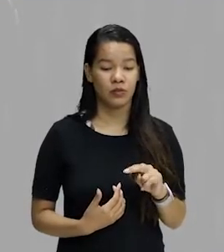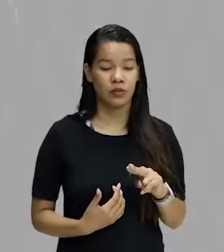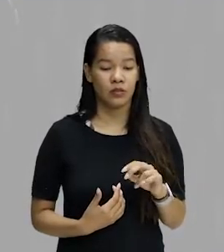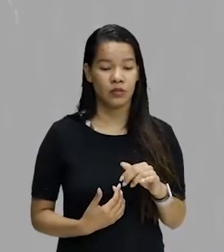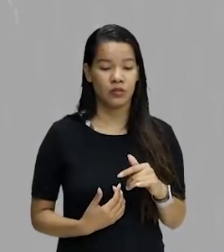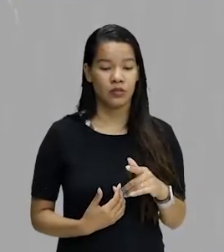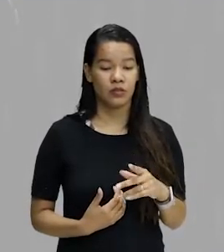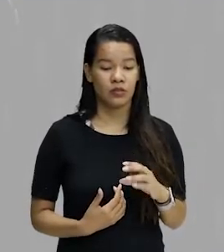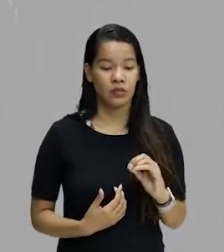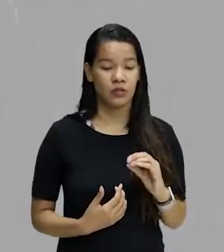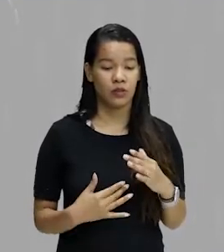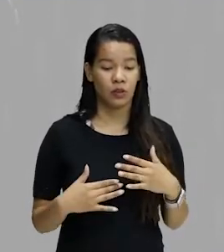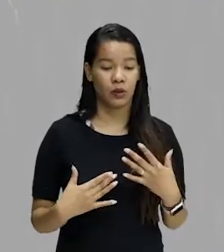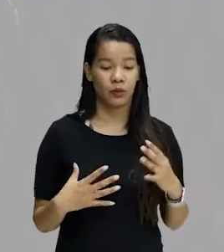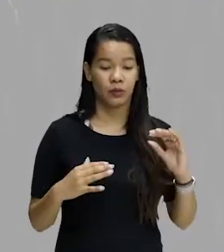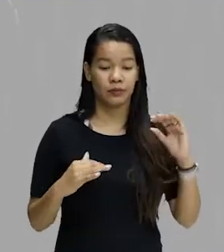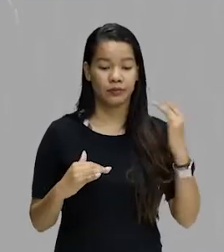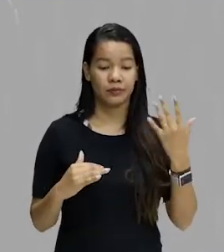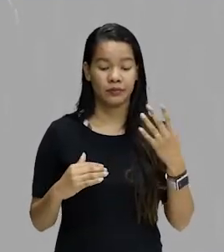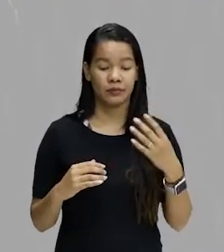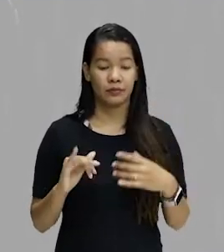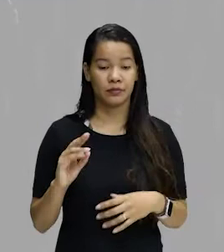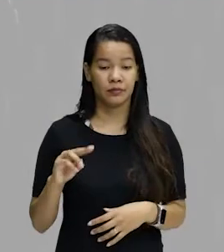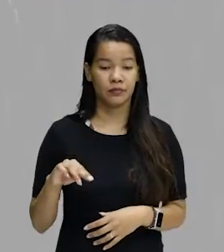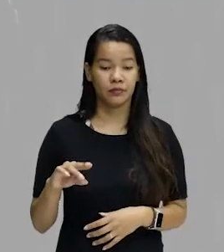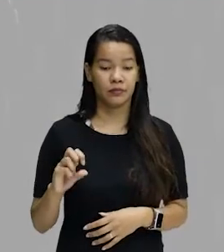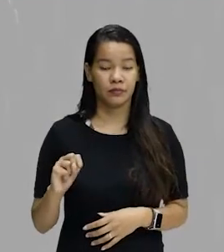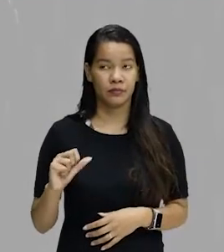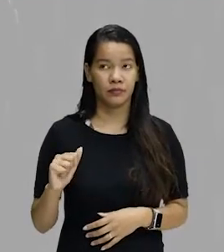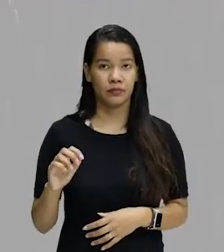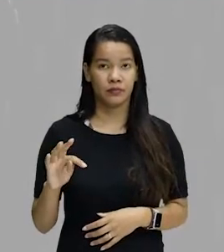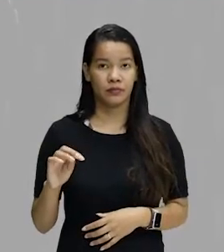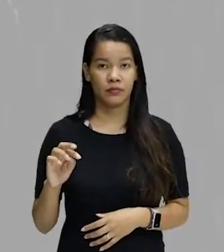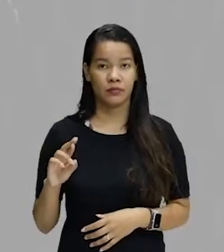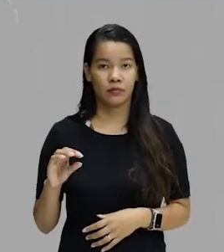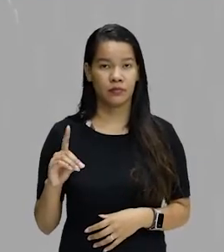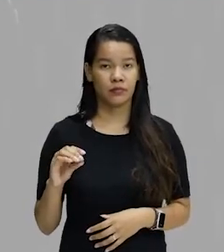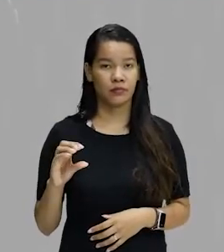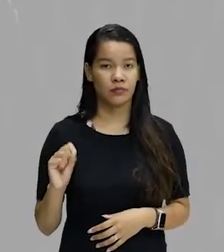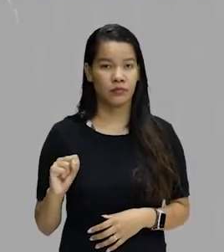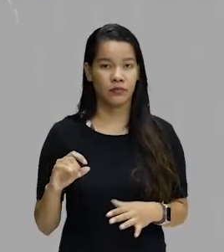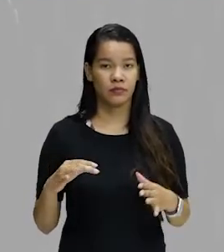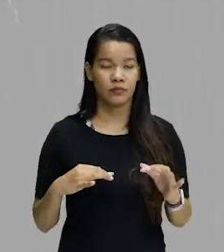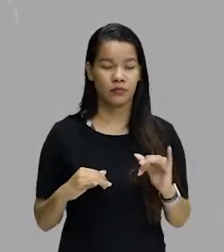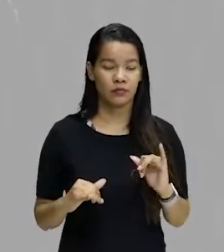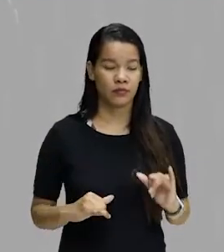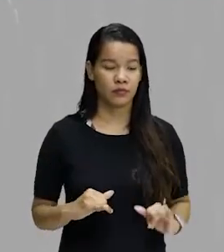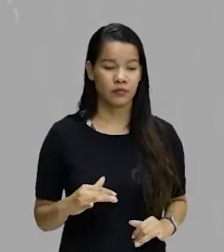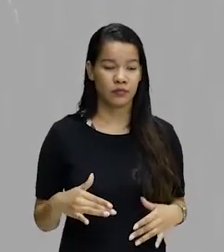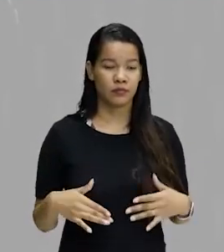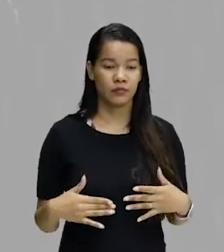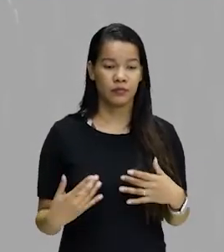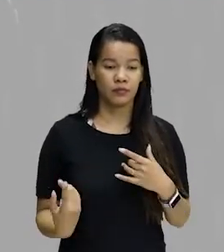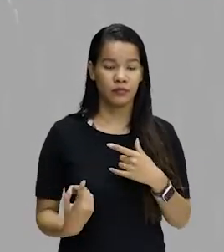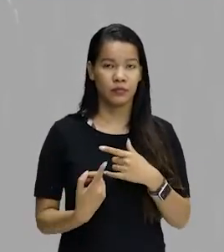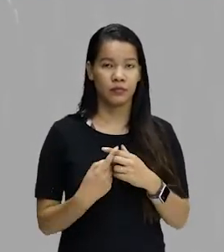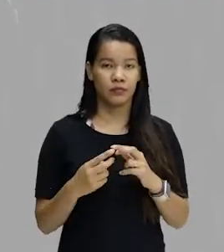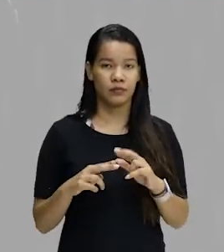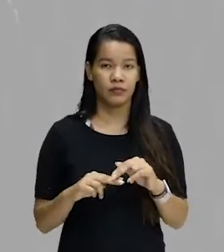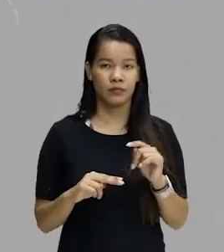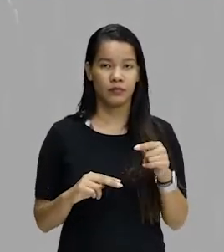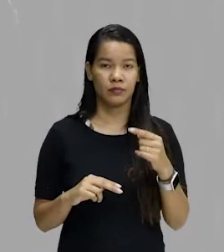em alcanos. Compostos insaturados, eles sofrem adição. Por isso, eu estou